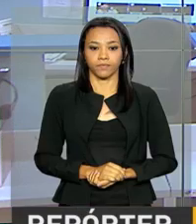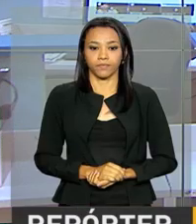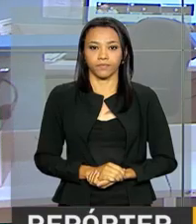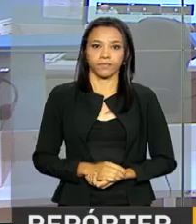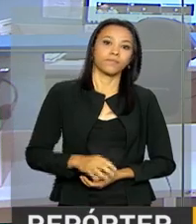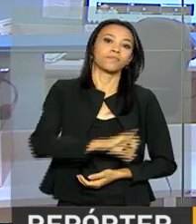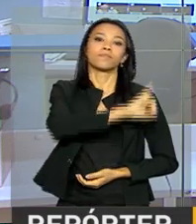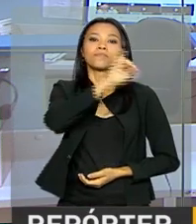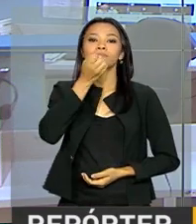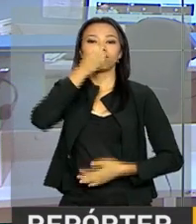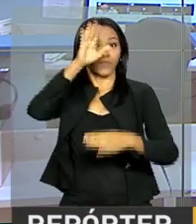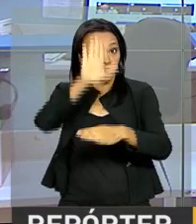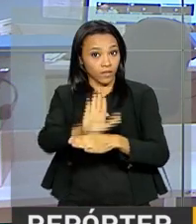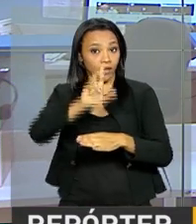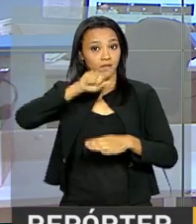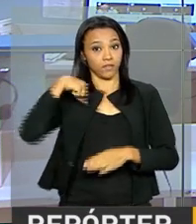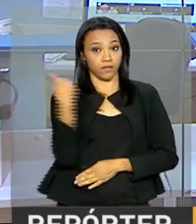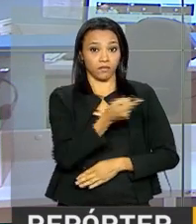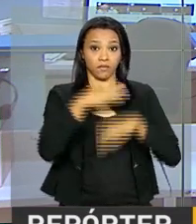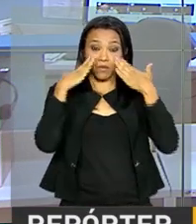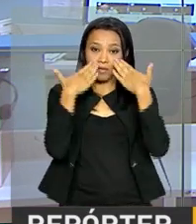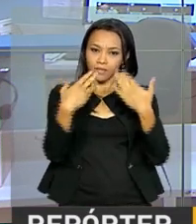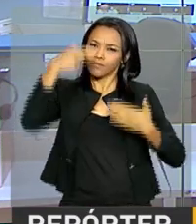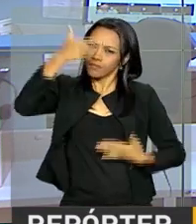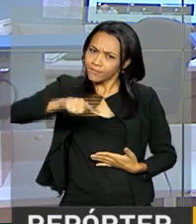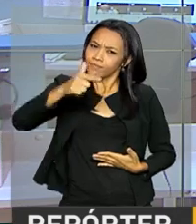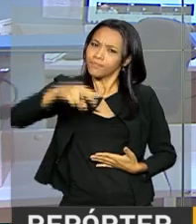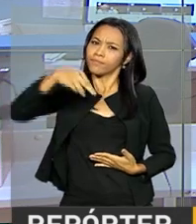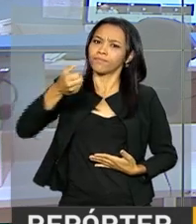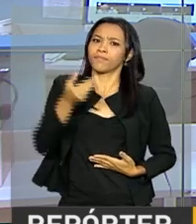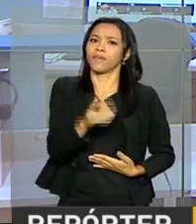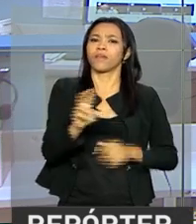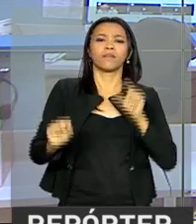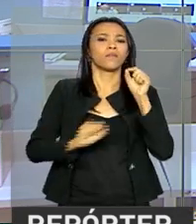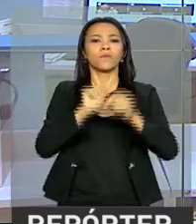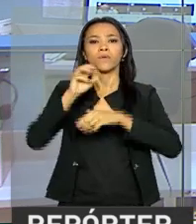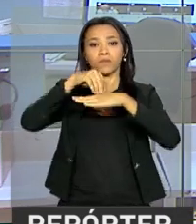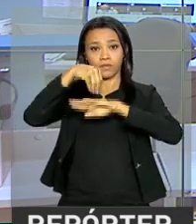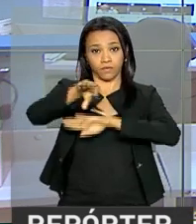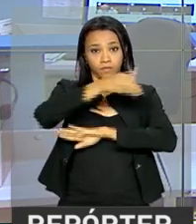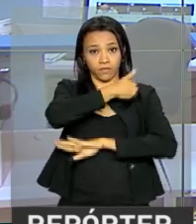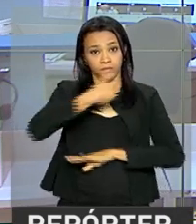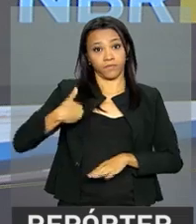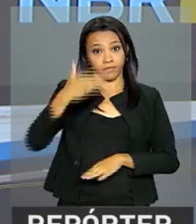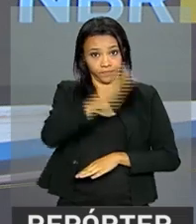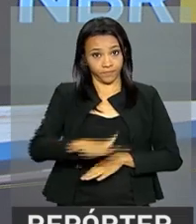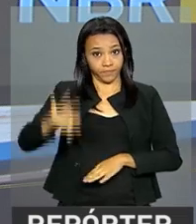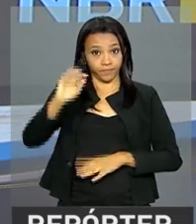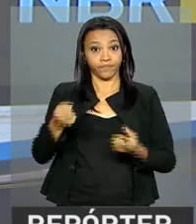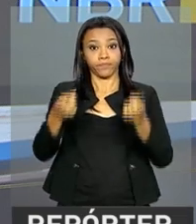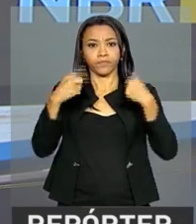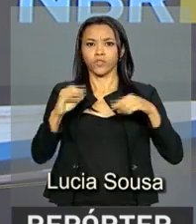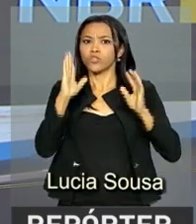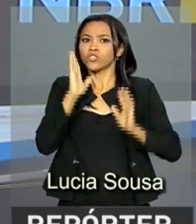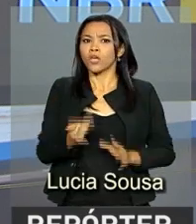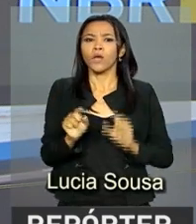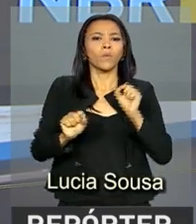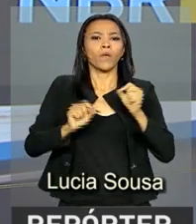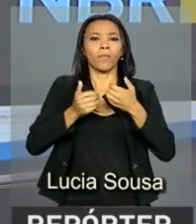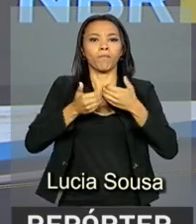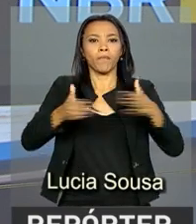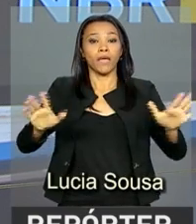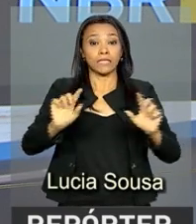Olá boa tarde estamos de volta com mais uma edição do repórter NBR e as notícias do Governo Federal já estão abertas as